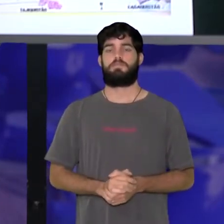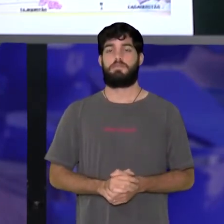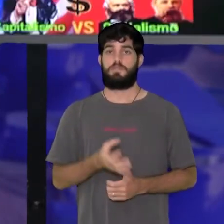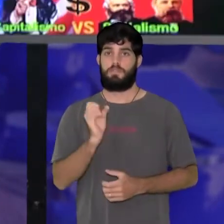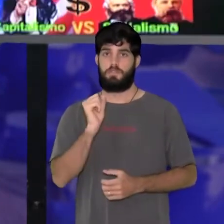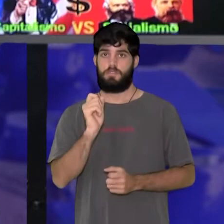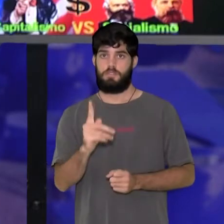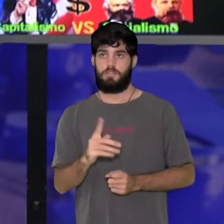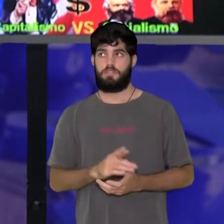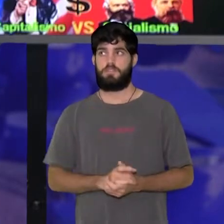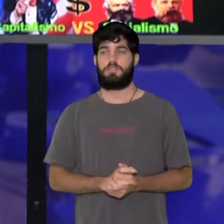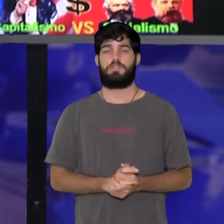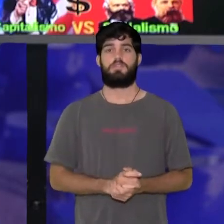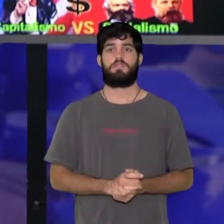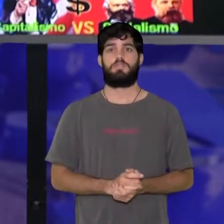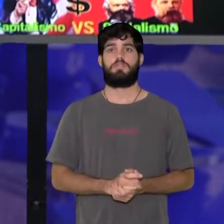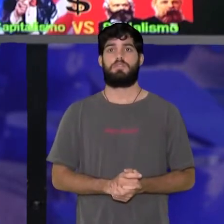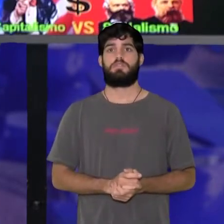Certo?